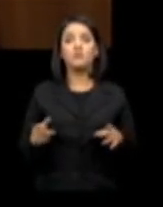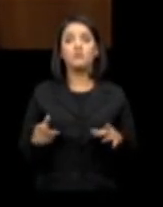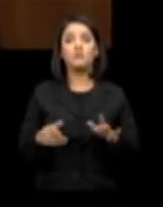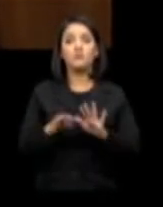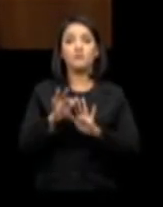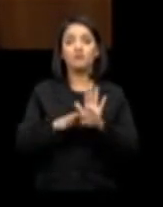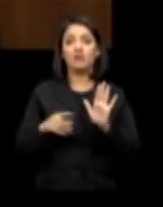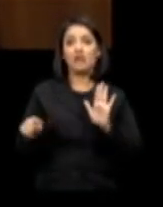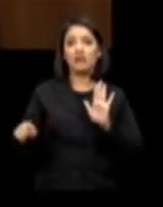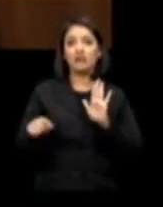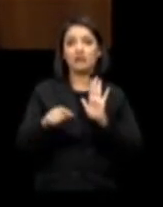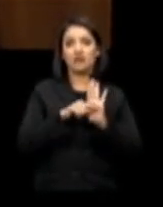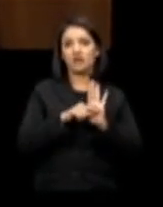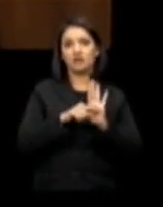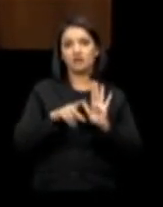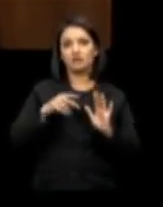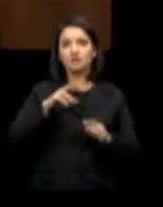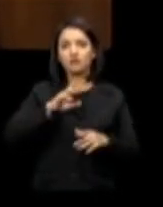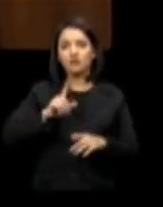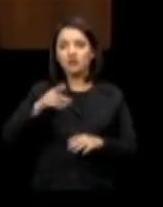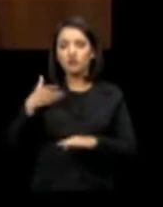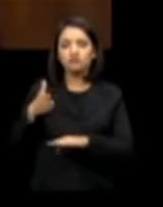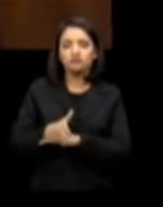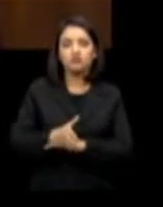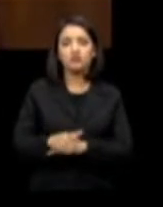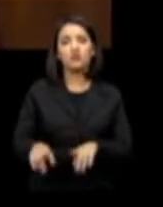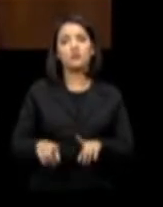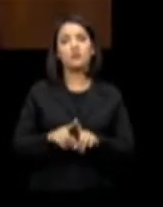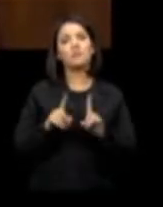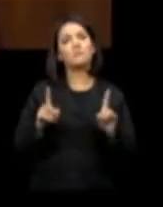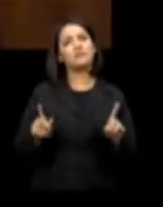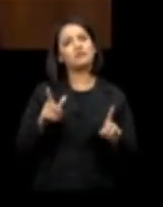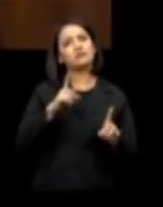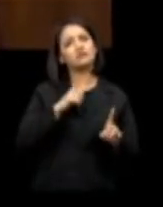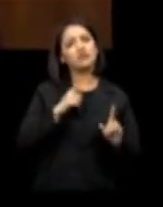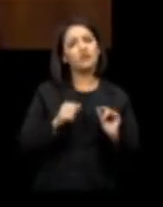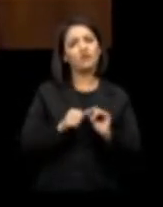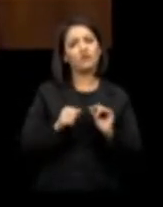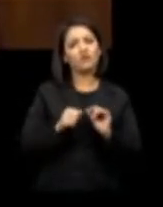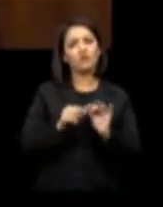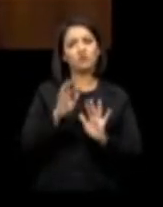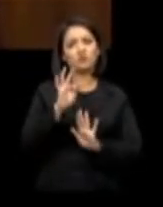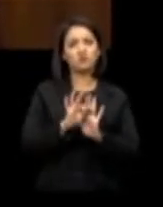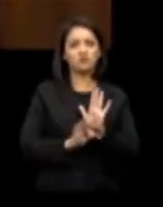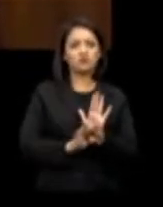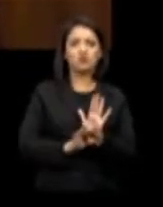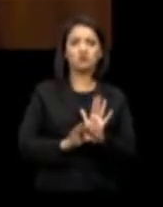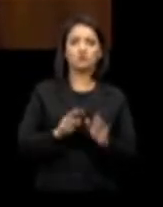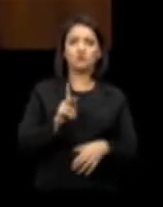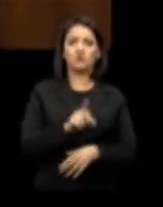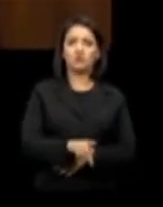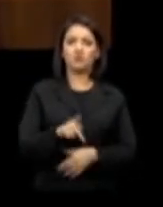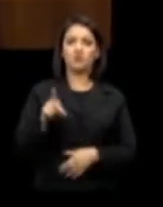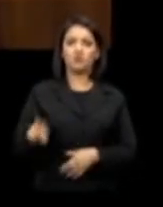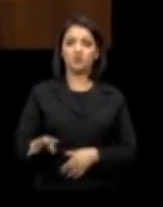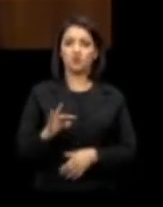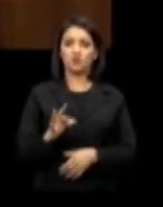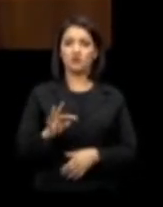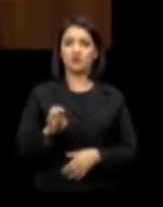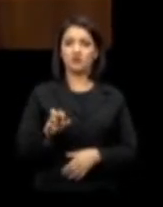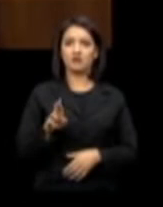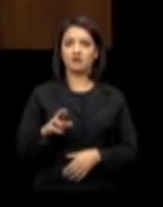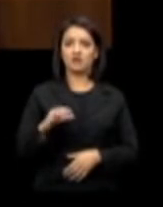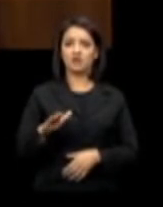não intervenção. Tal abordagem foi reproduzida em artigo clássico do professor Técio Sampaio Ferraz